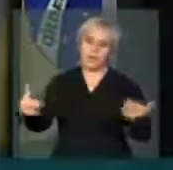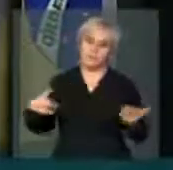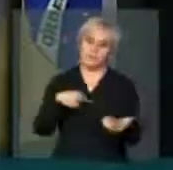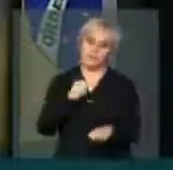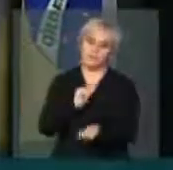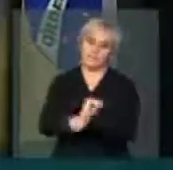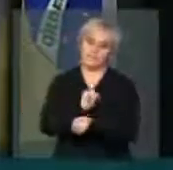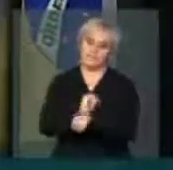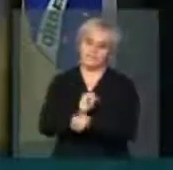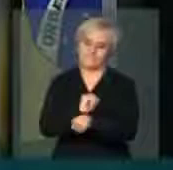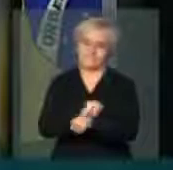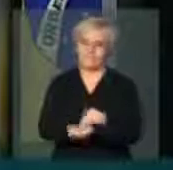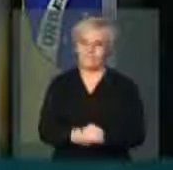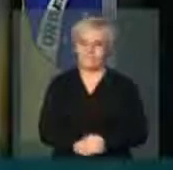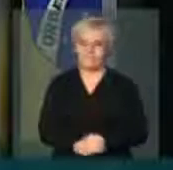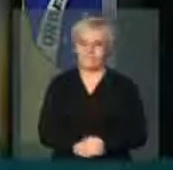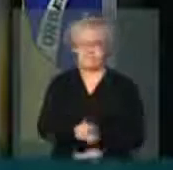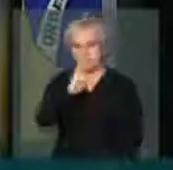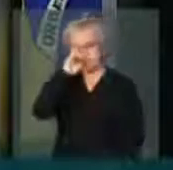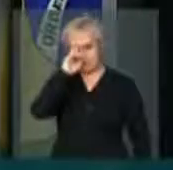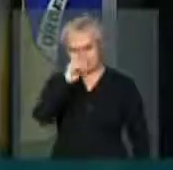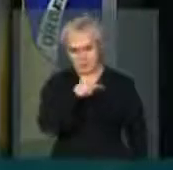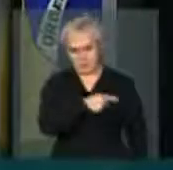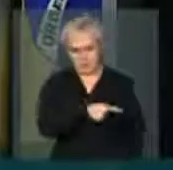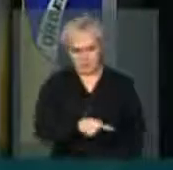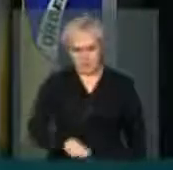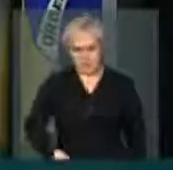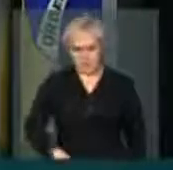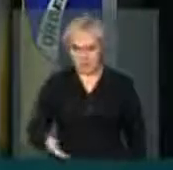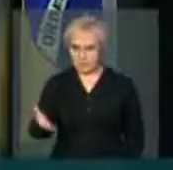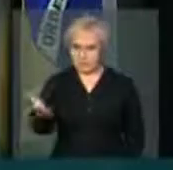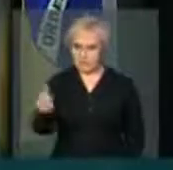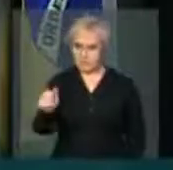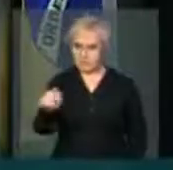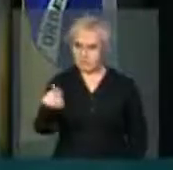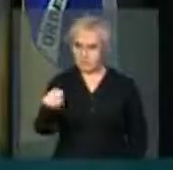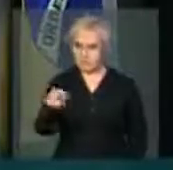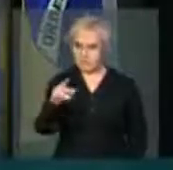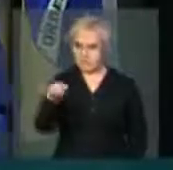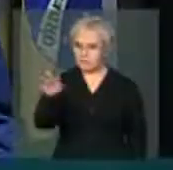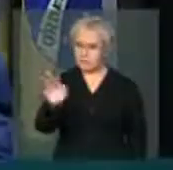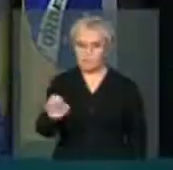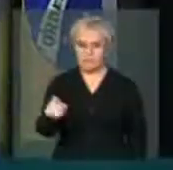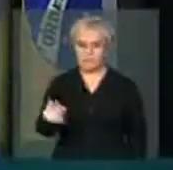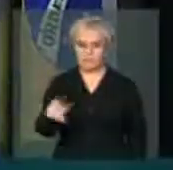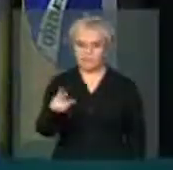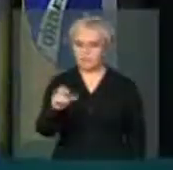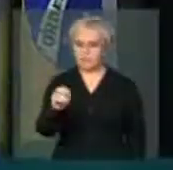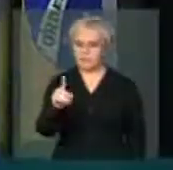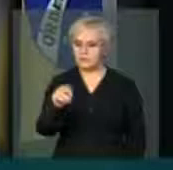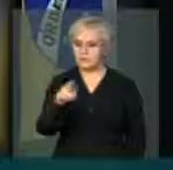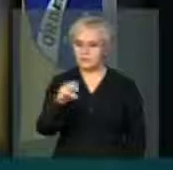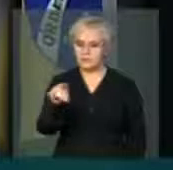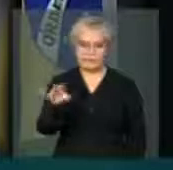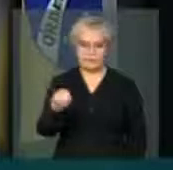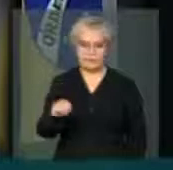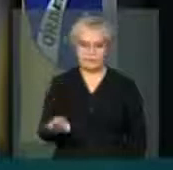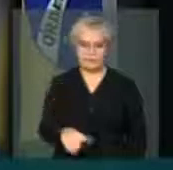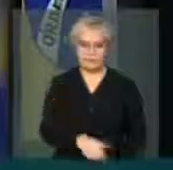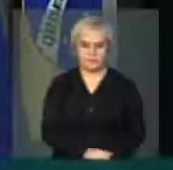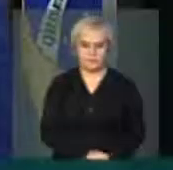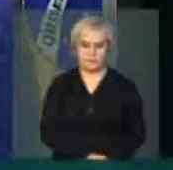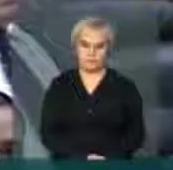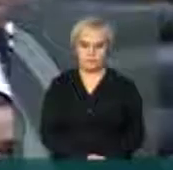Senhor presidente, senhoras e senhores, concedo a parte ao nobre deputado Rodrigo Martins. Eu agradeço o